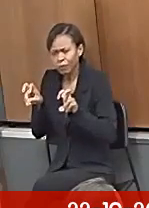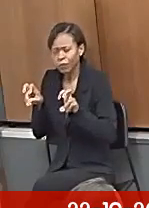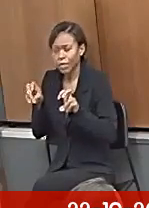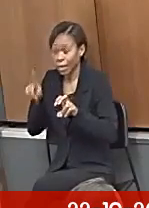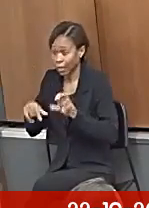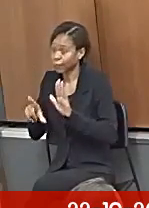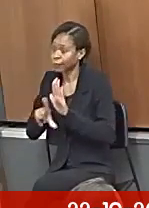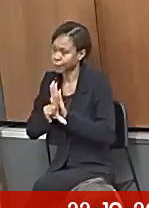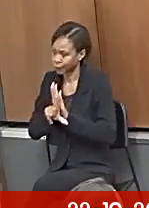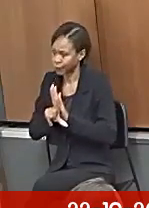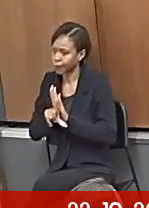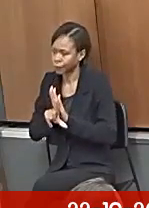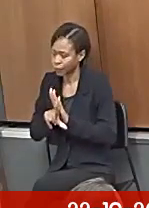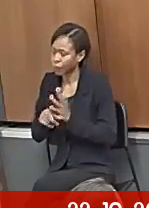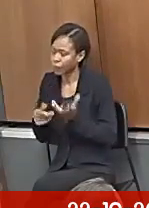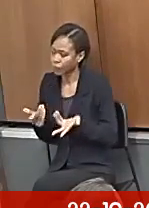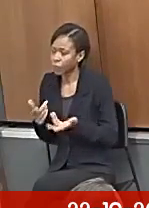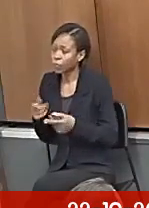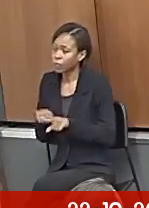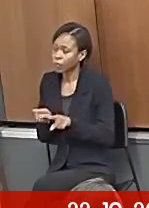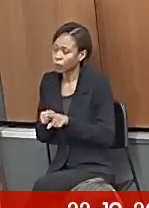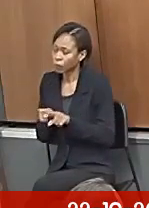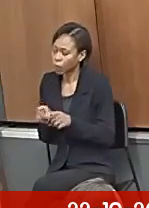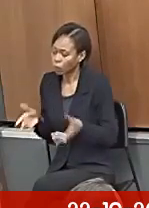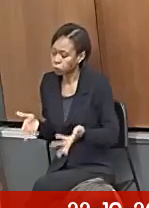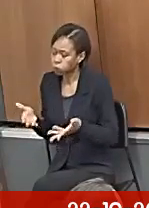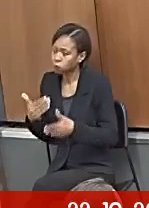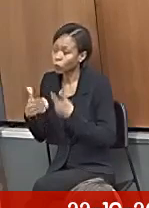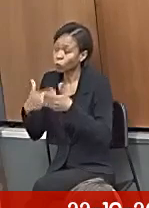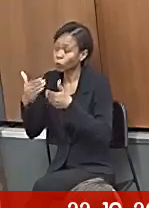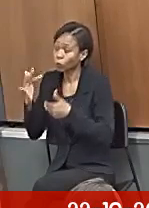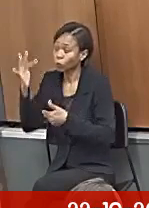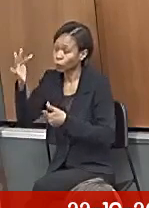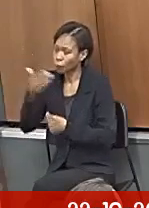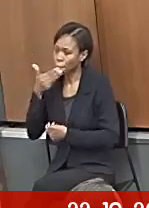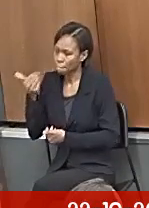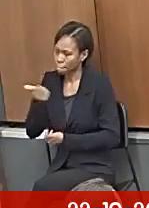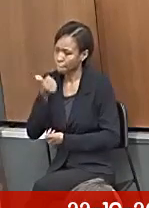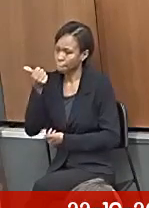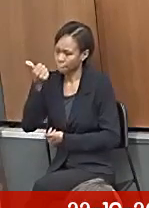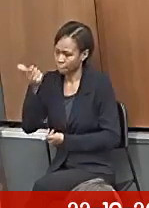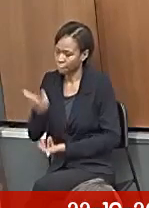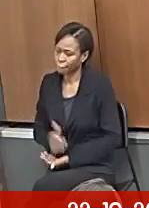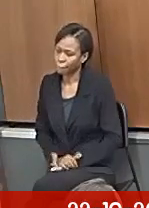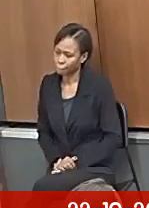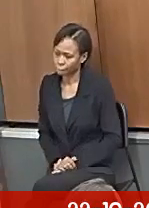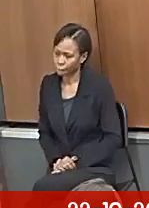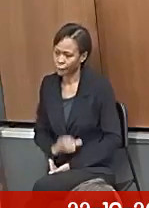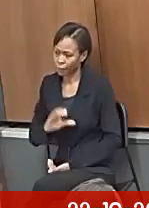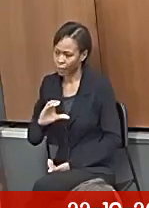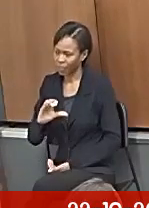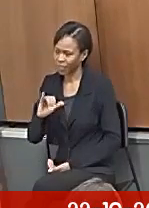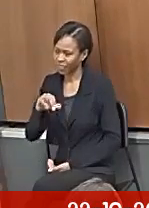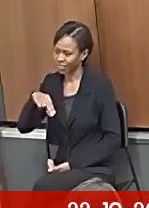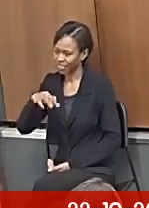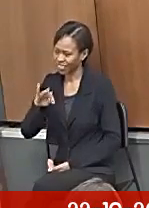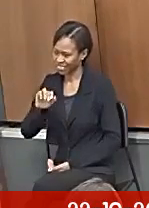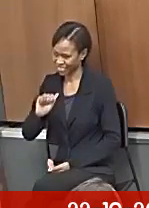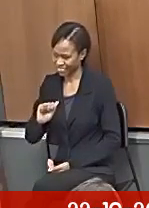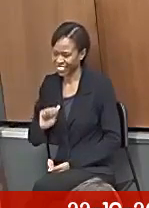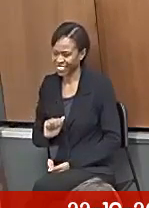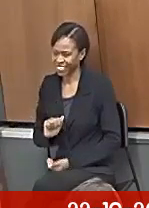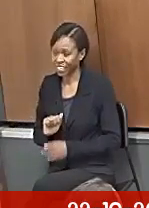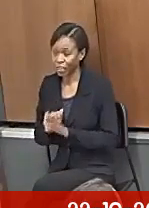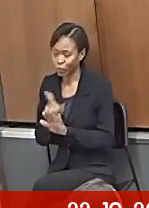a gente poder também construir esse futuro aí melhor do que está sendo construído. Cíntia? Pela ordem,